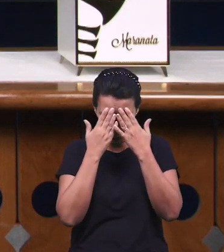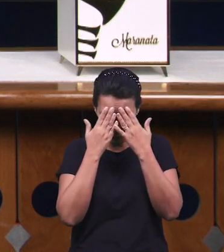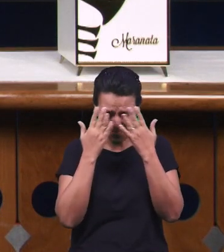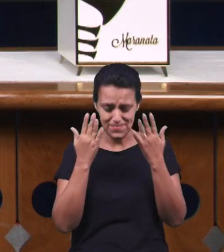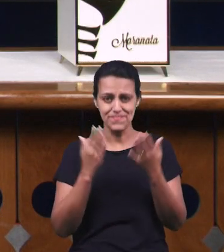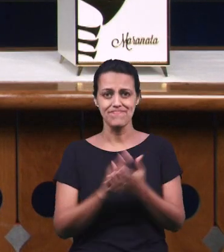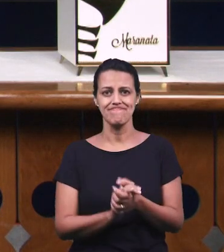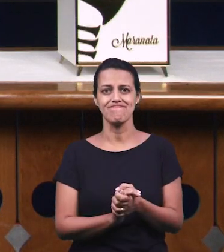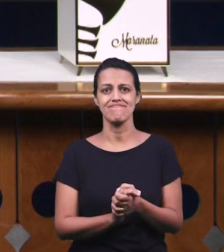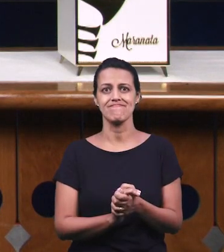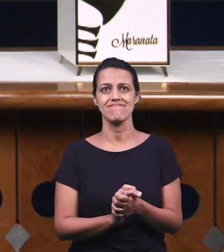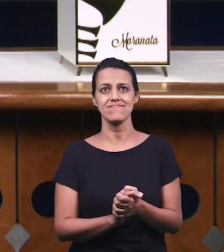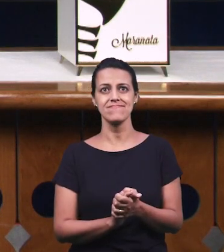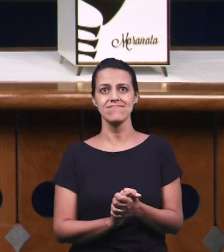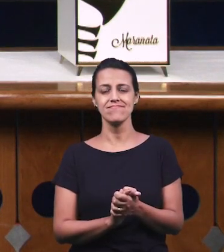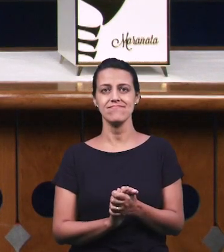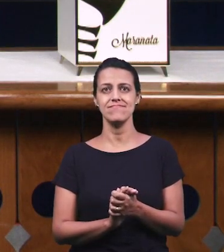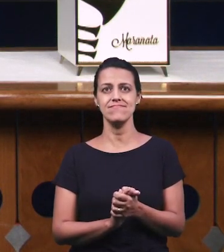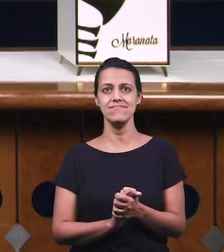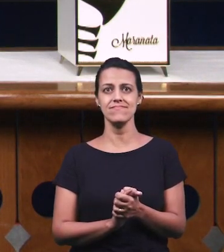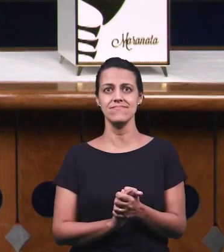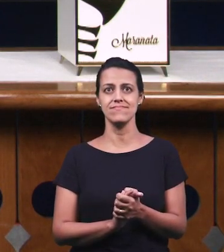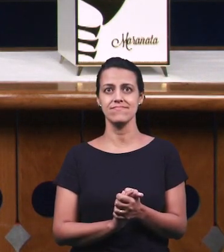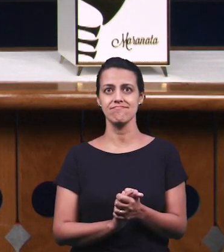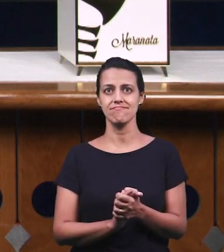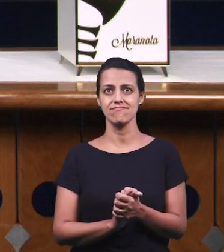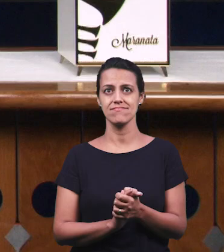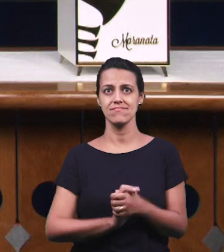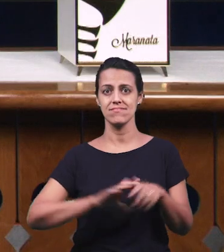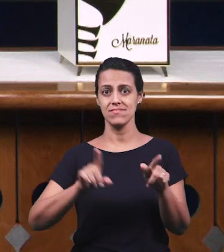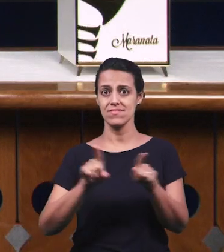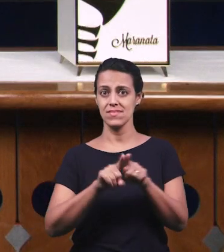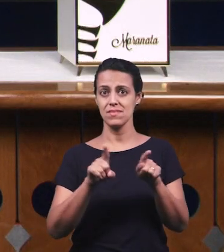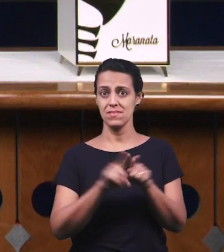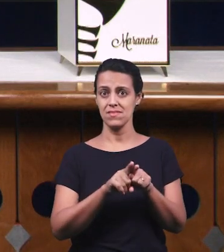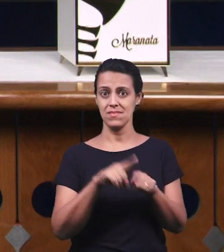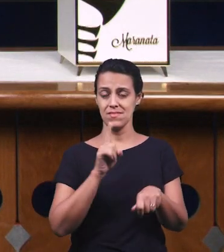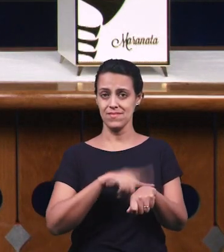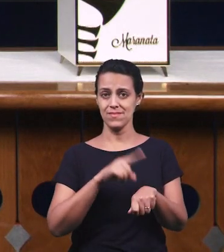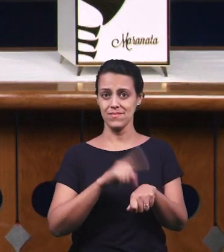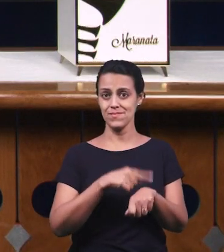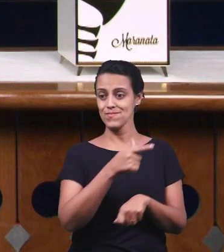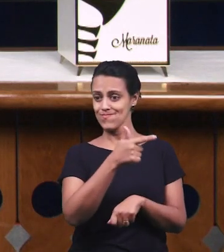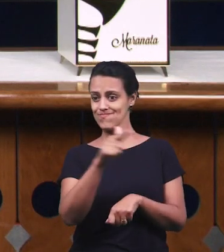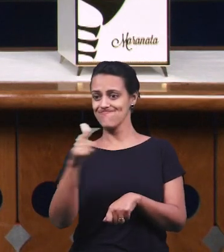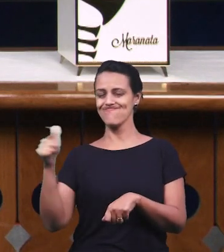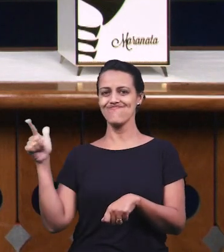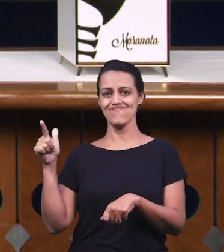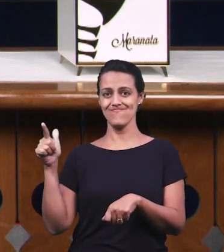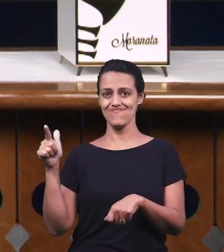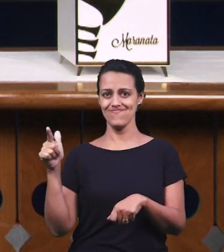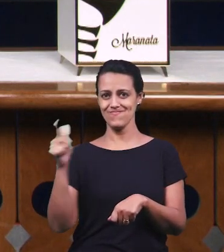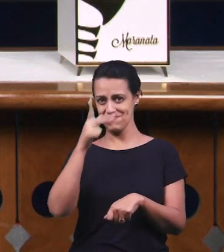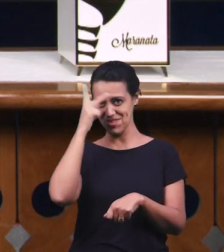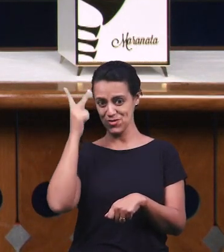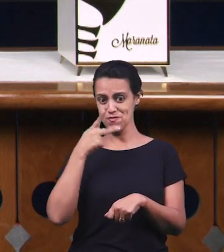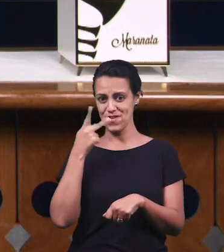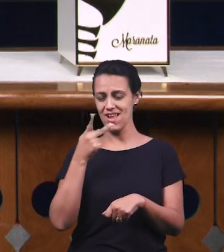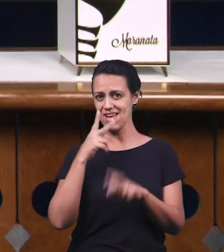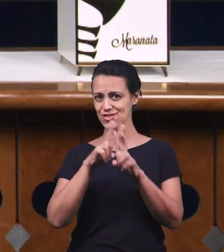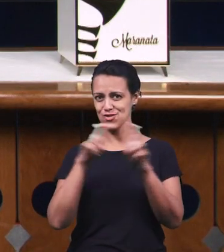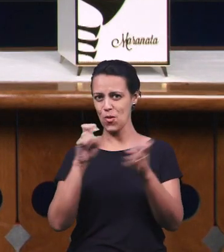olhamos, inclusive, alguns outros relatos deste momento da ressurreição de Jesus, antes que Jesus